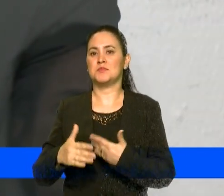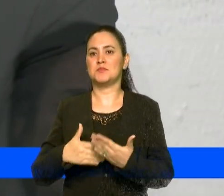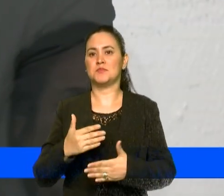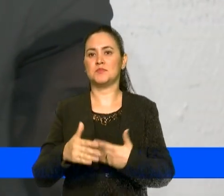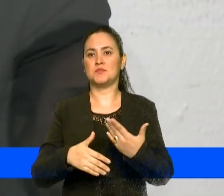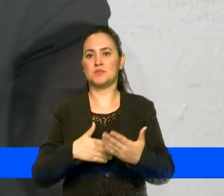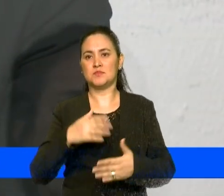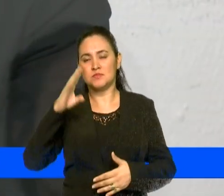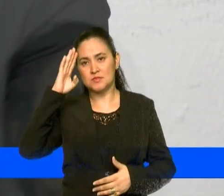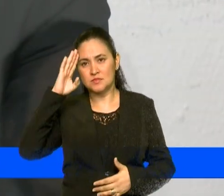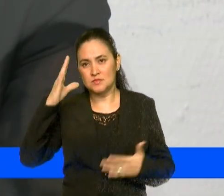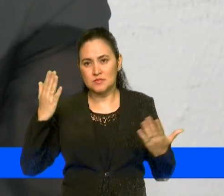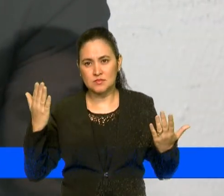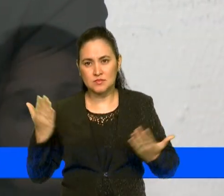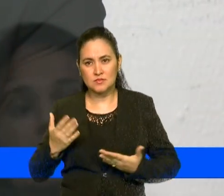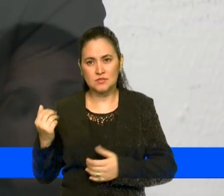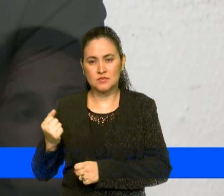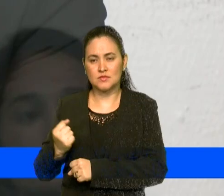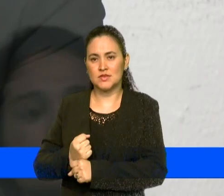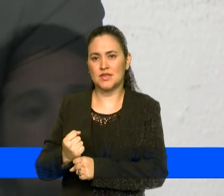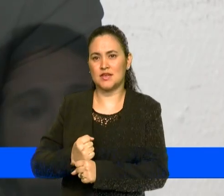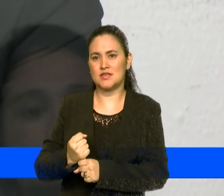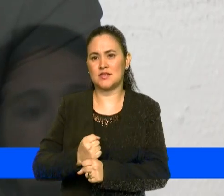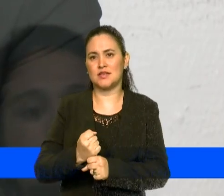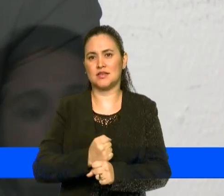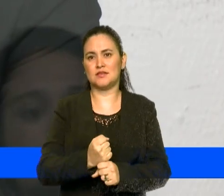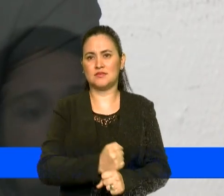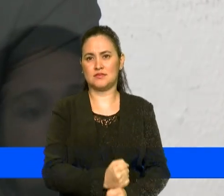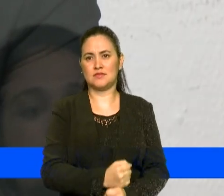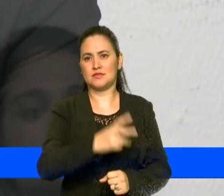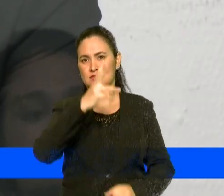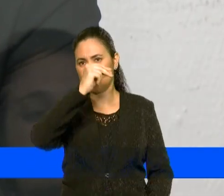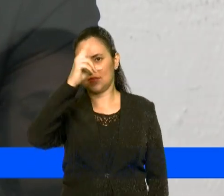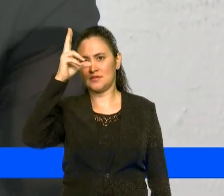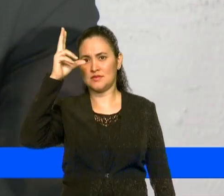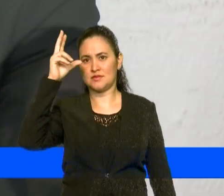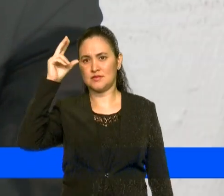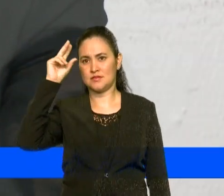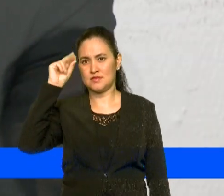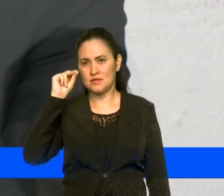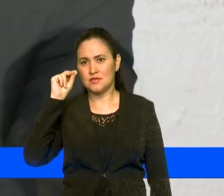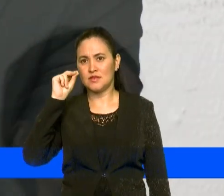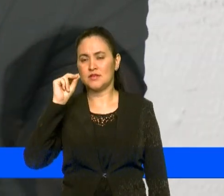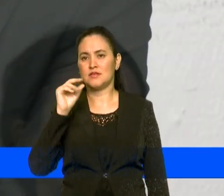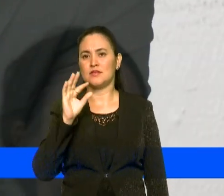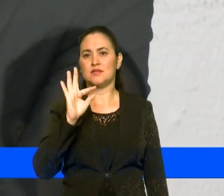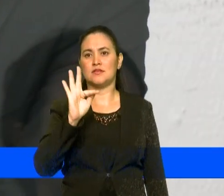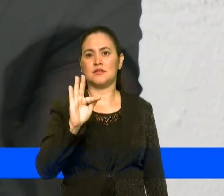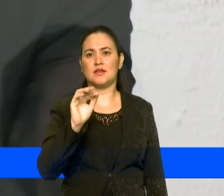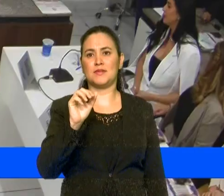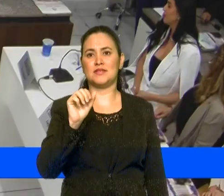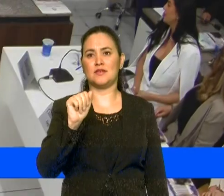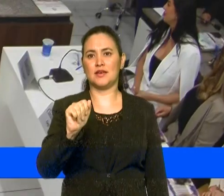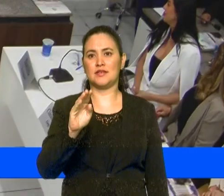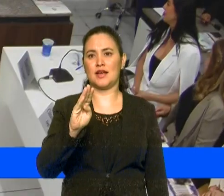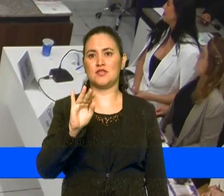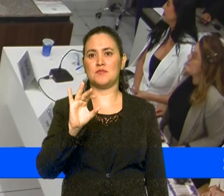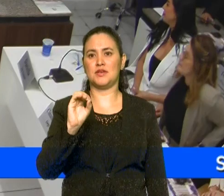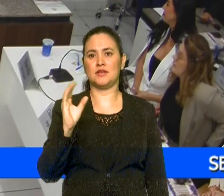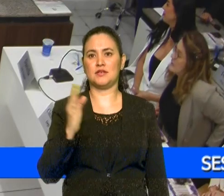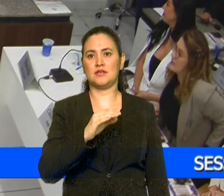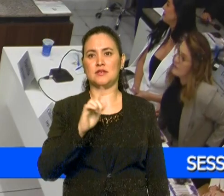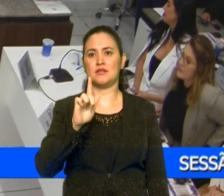nos últimos anos, nosso prefeito Fábio Gentil. Cumprimento o presidente da Câmara